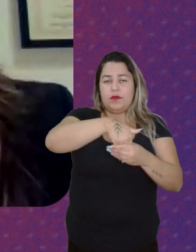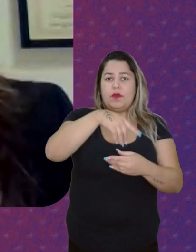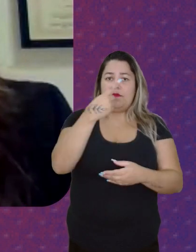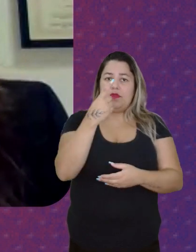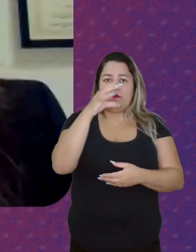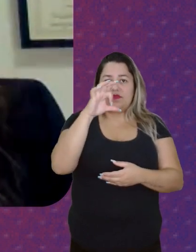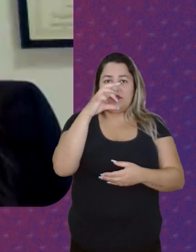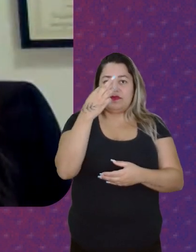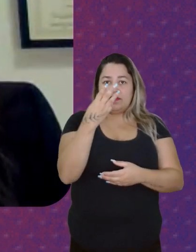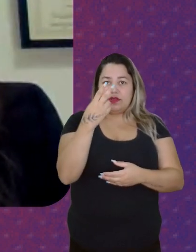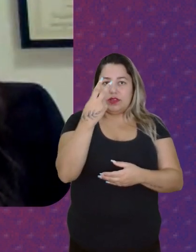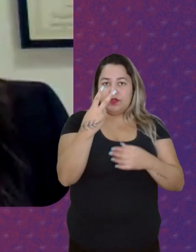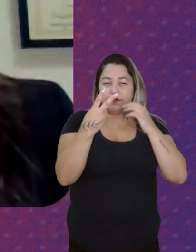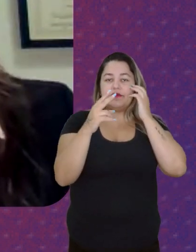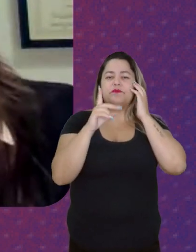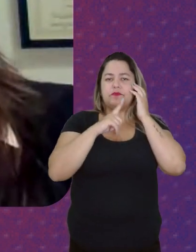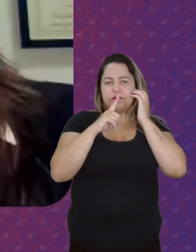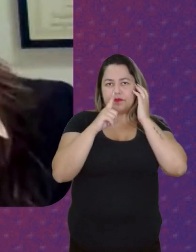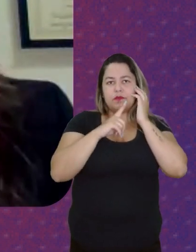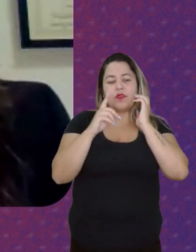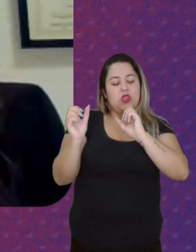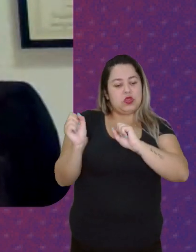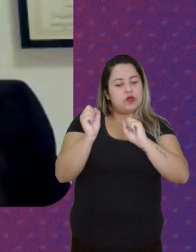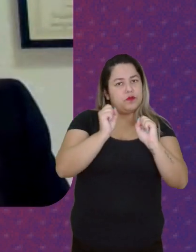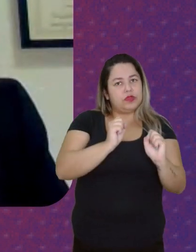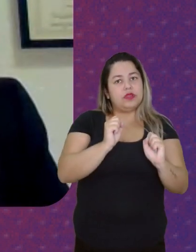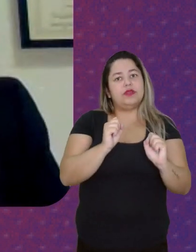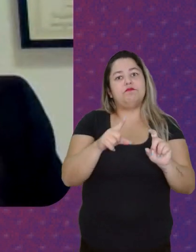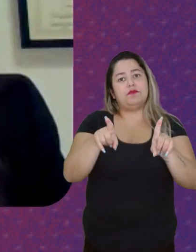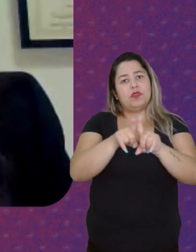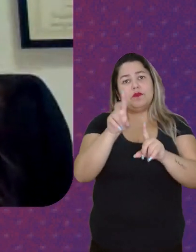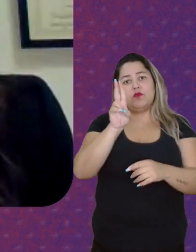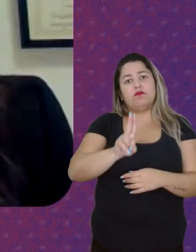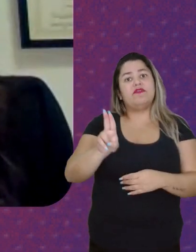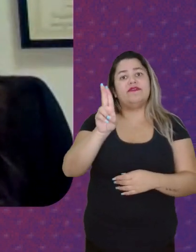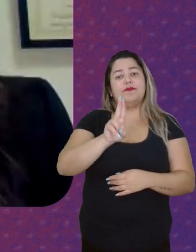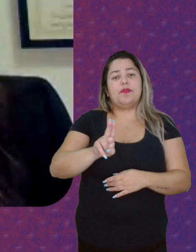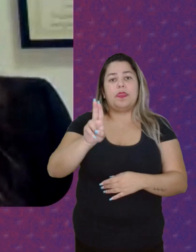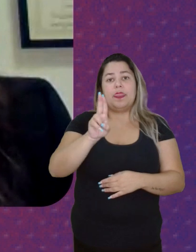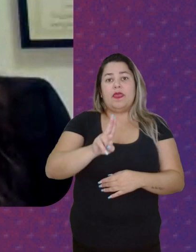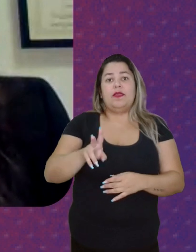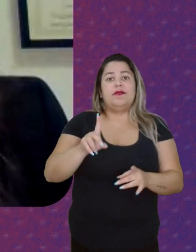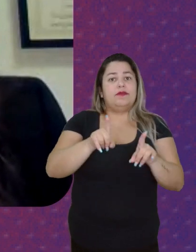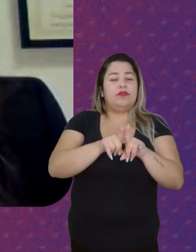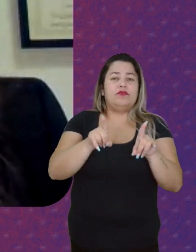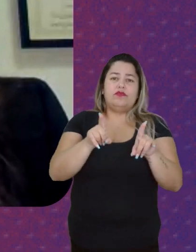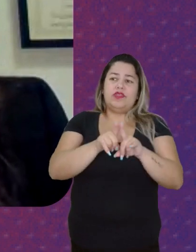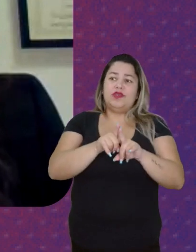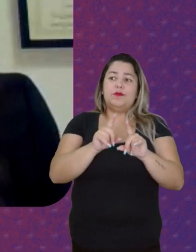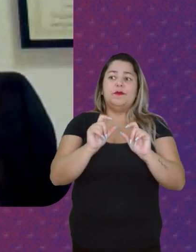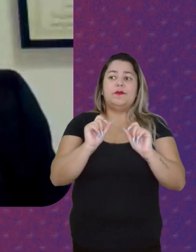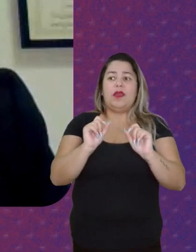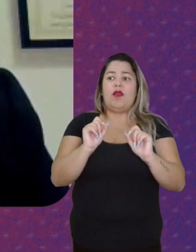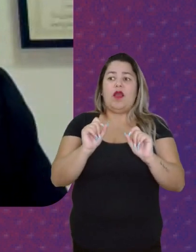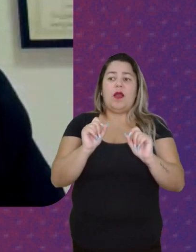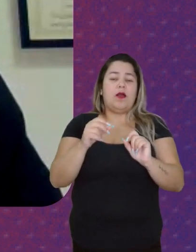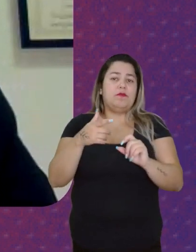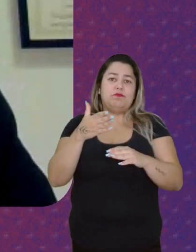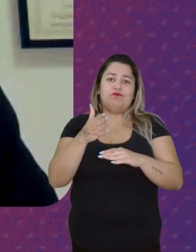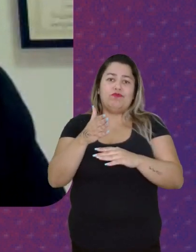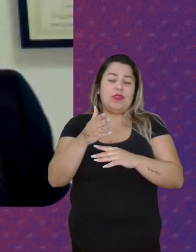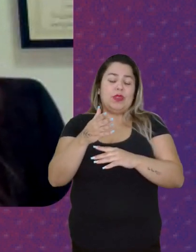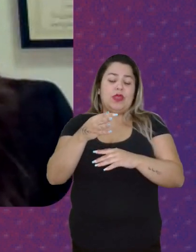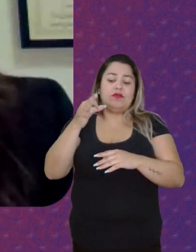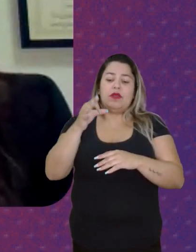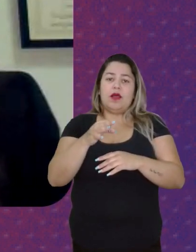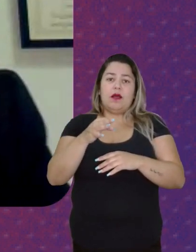1932, e os homens, eles tinham esse poder, né, eles gozavam de privilégios com relação à metade da população